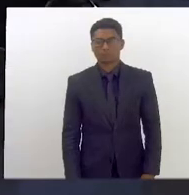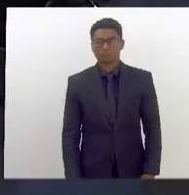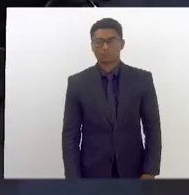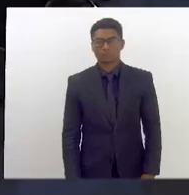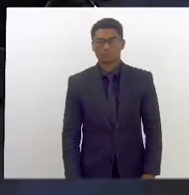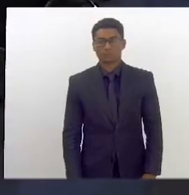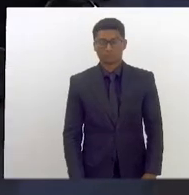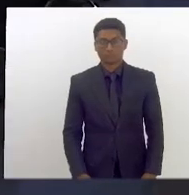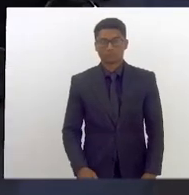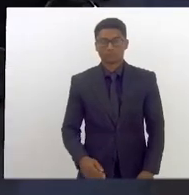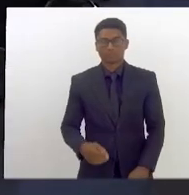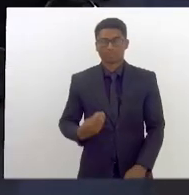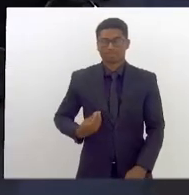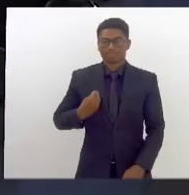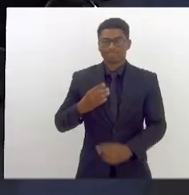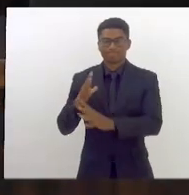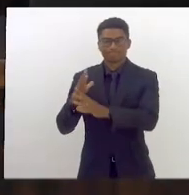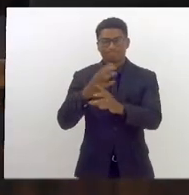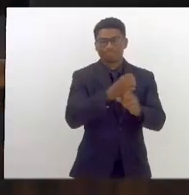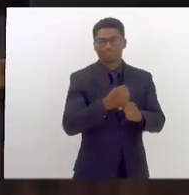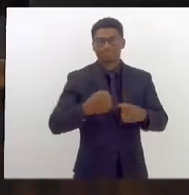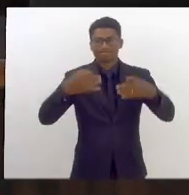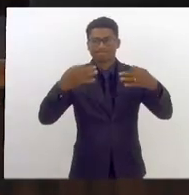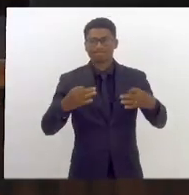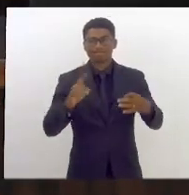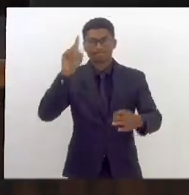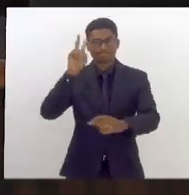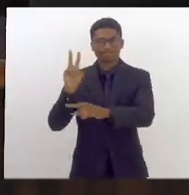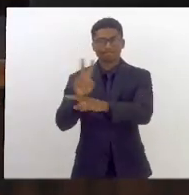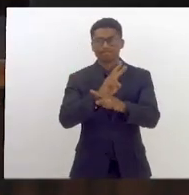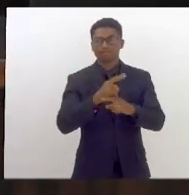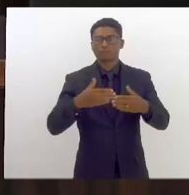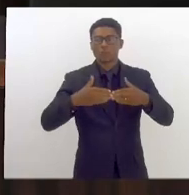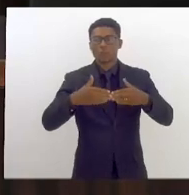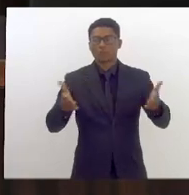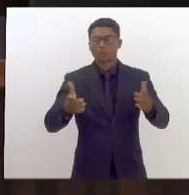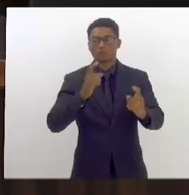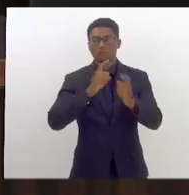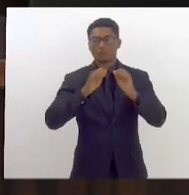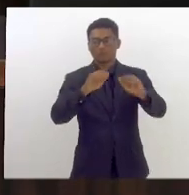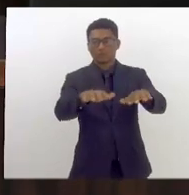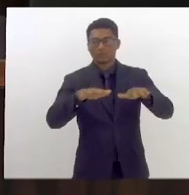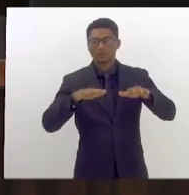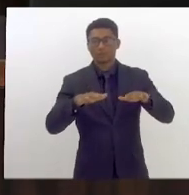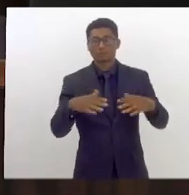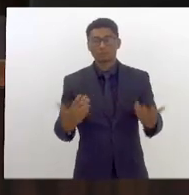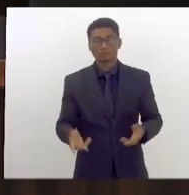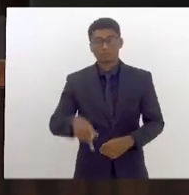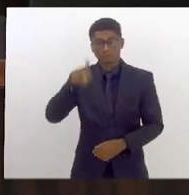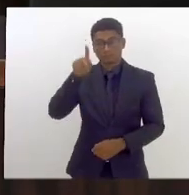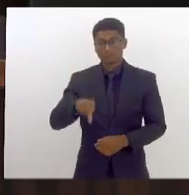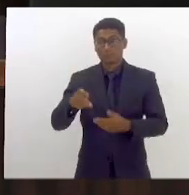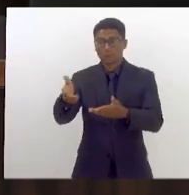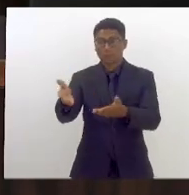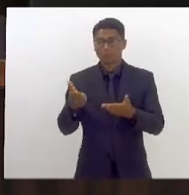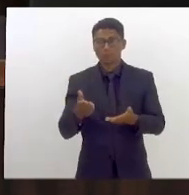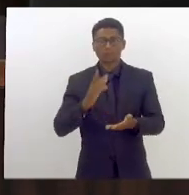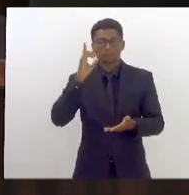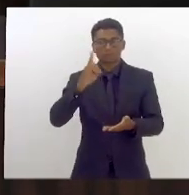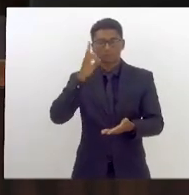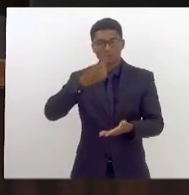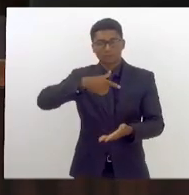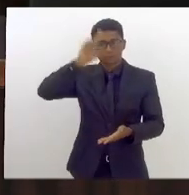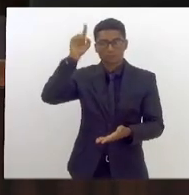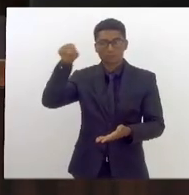havendo número legal e sobre a proteção de Deus iniciando o nosso trabalho está aberto a sessão a presidência convida o nome Deputado Luiz